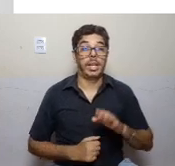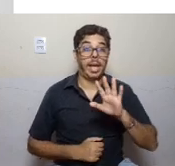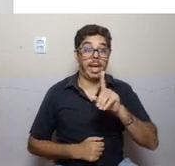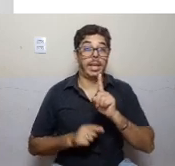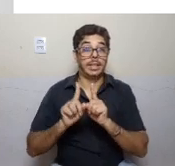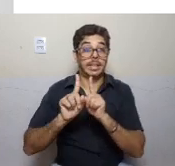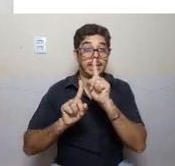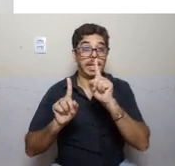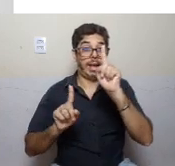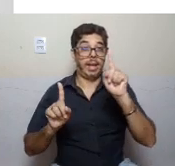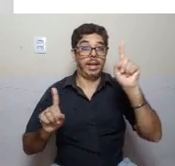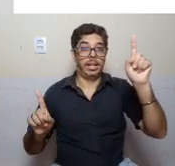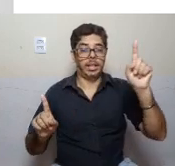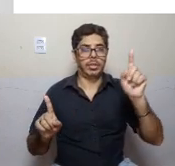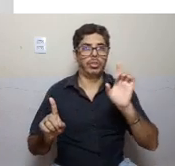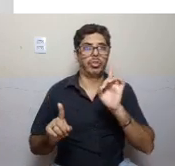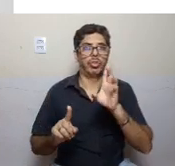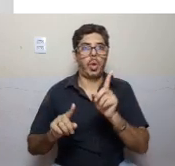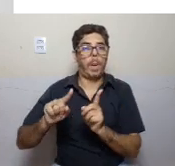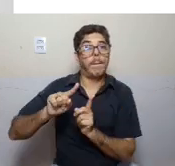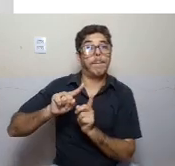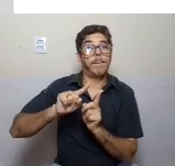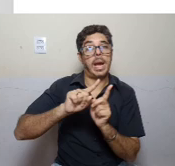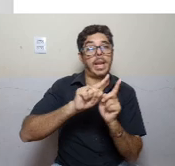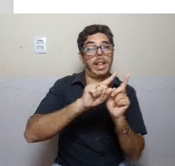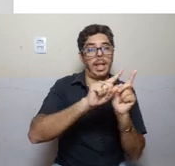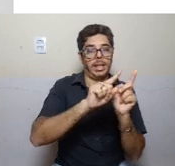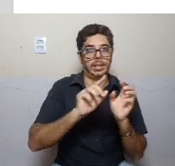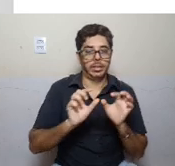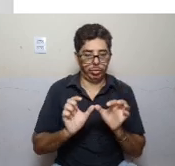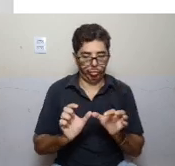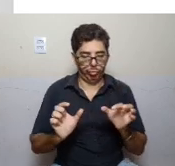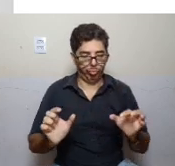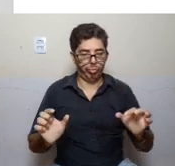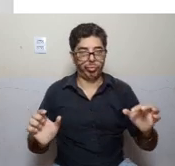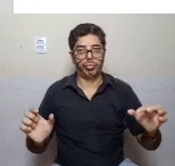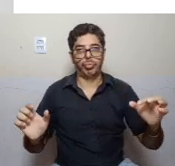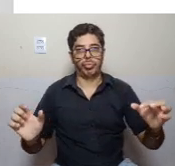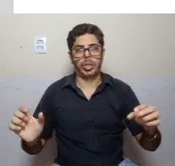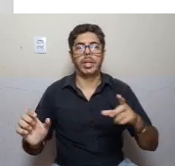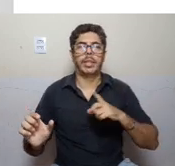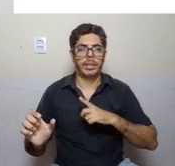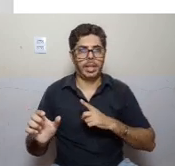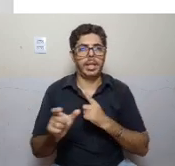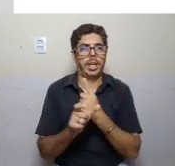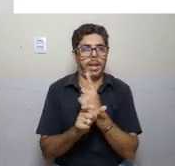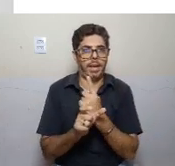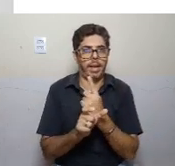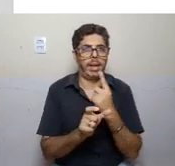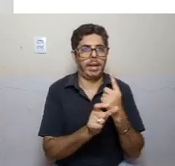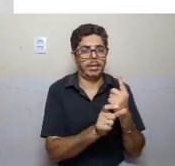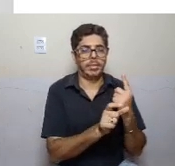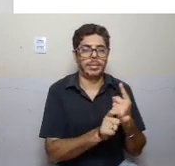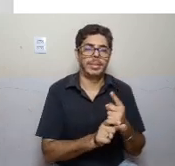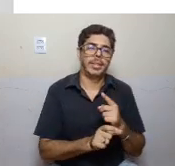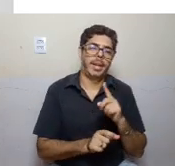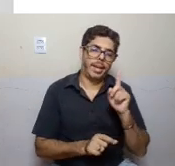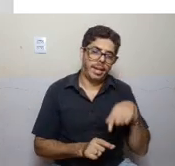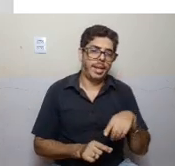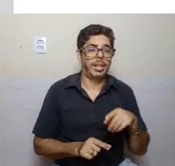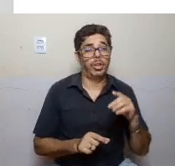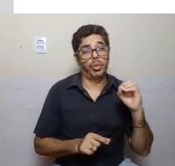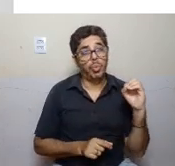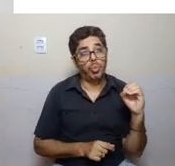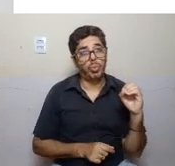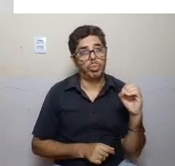devido à natureza do produto escalar, somente a componente paralela é relevante Isso porque a componente perpendicular sempre